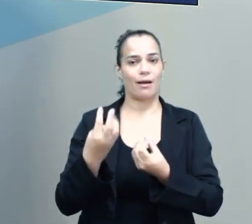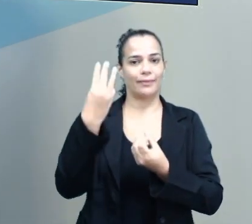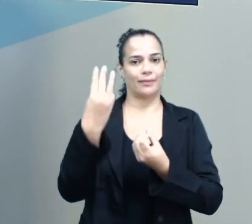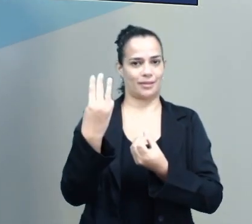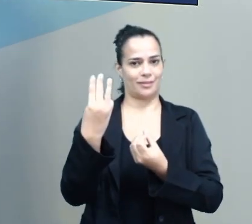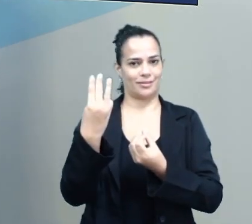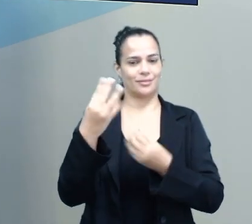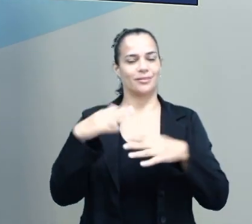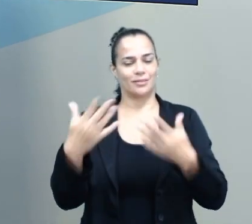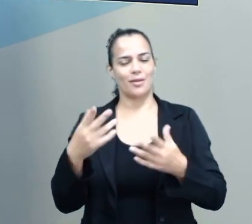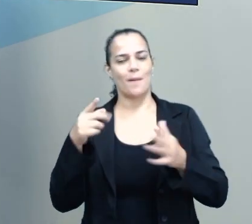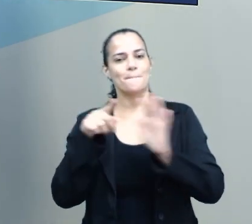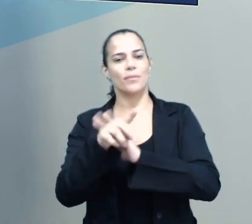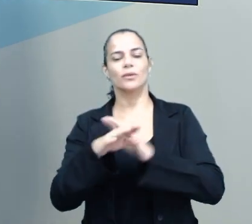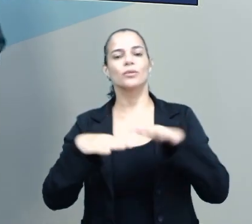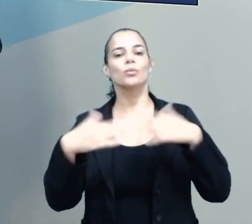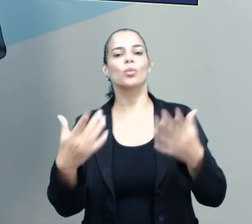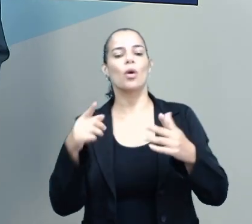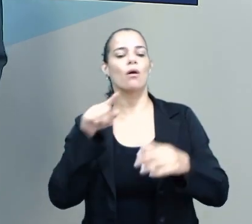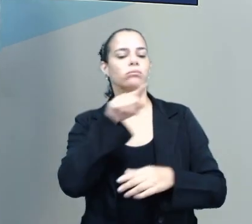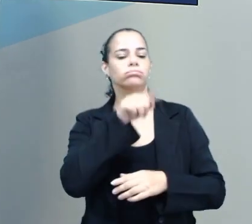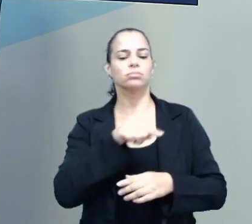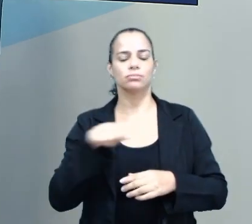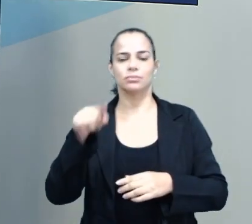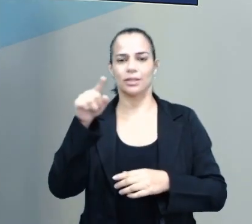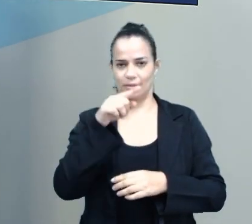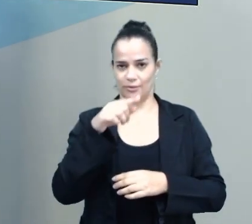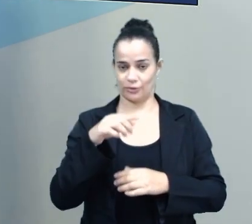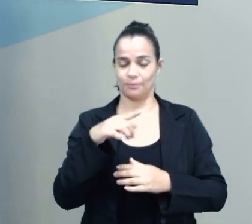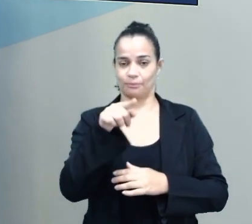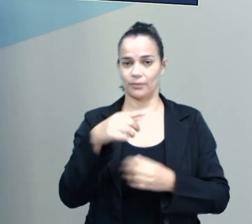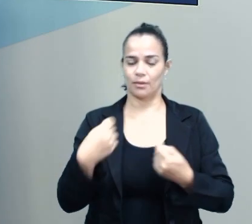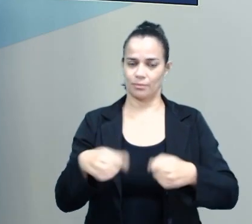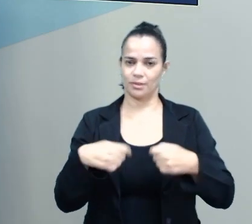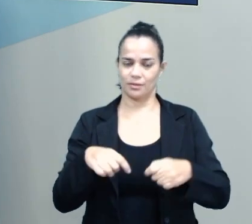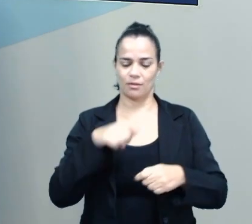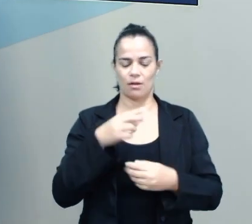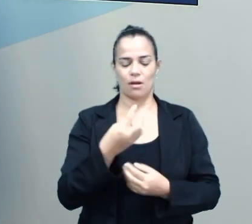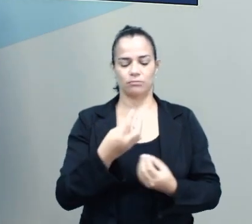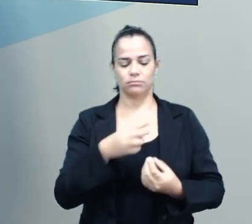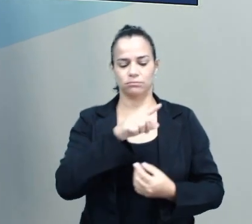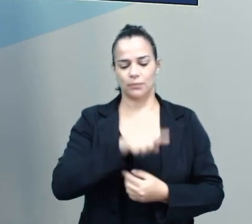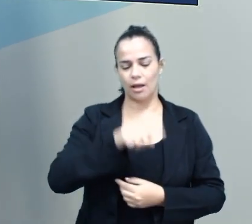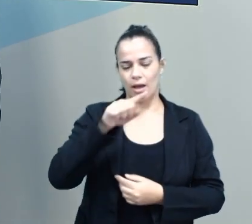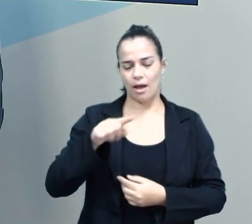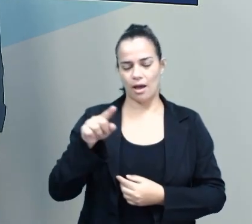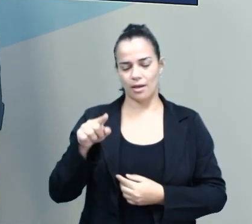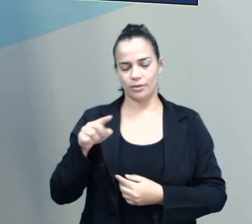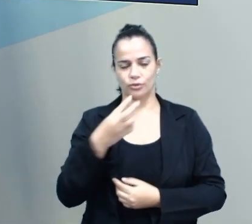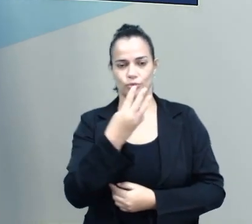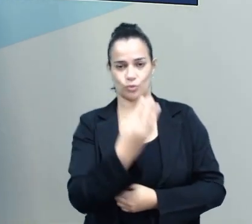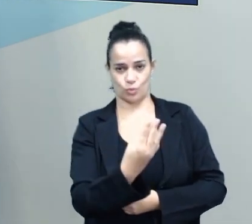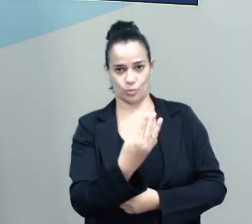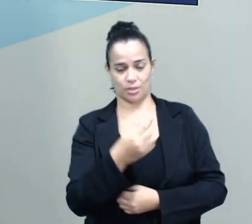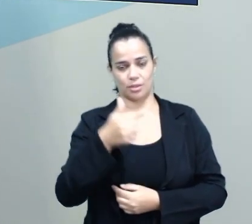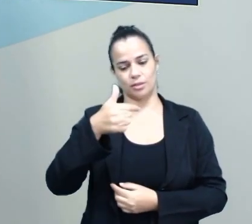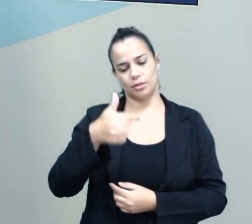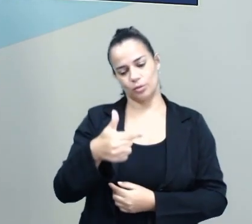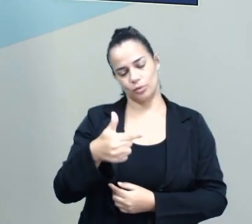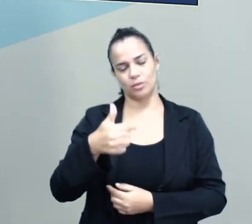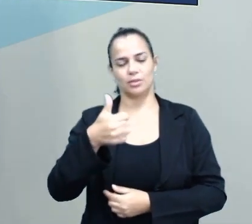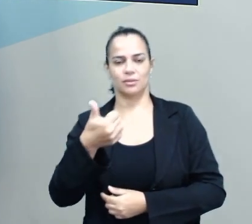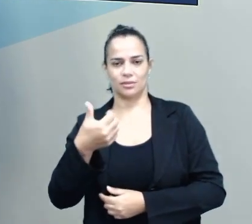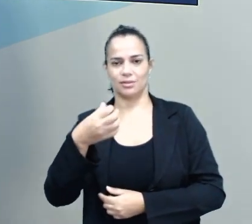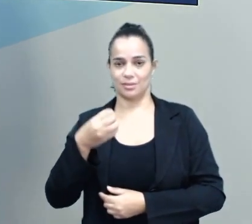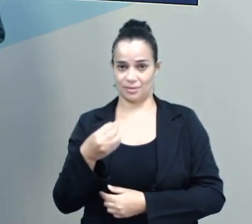era justamente essa aresta. E para fazer isso é só fazer a raiz cúbica de 216.